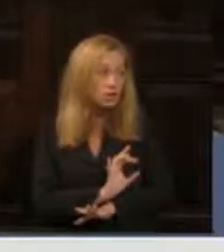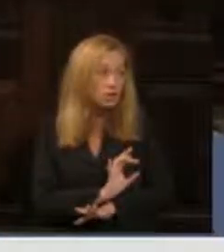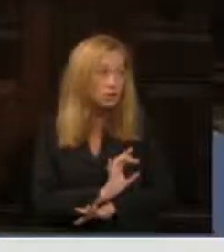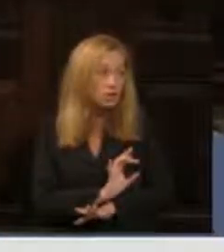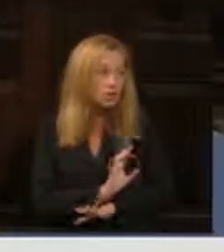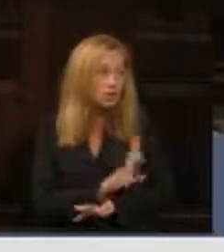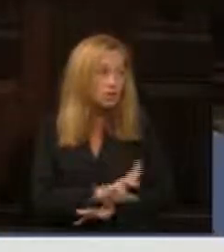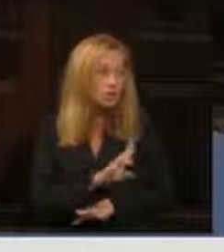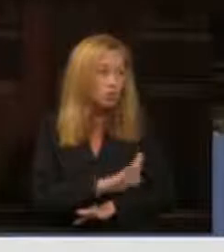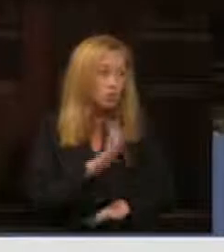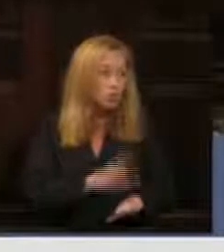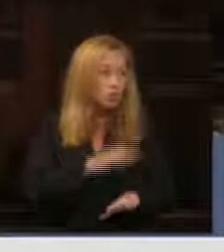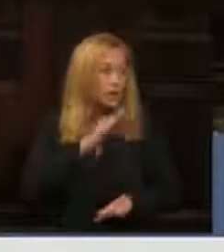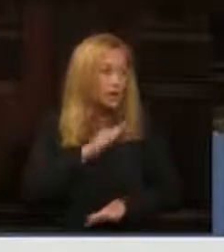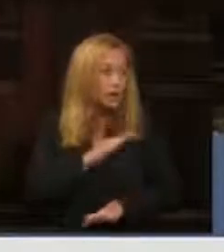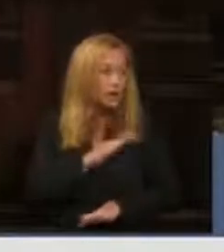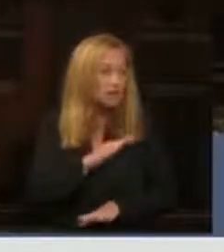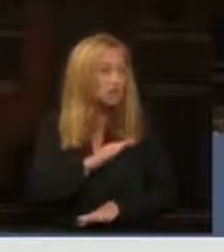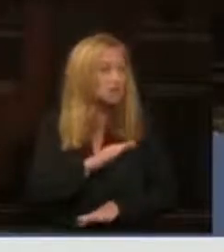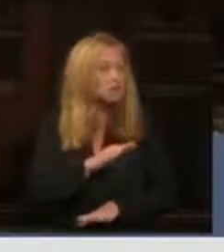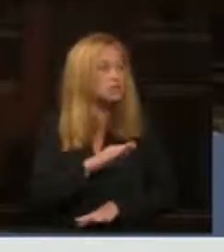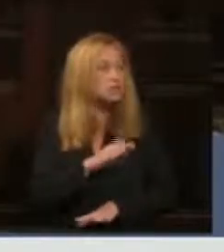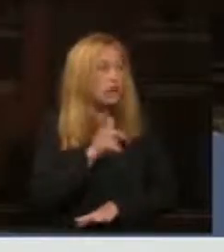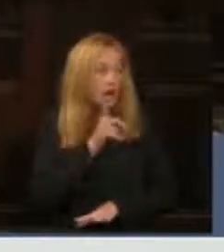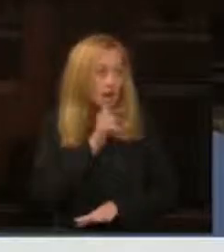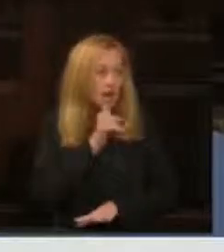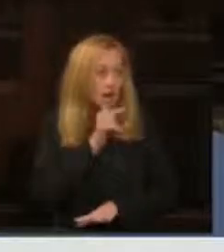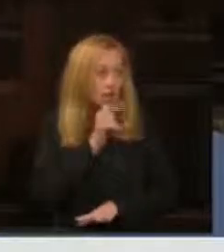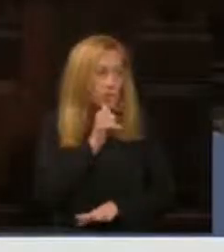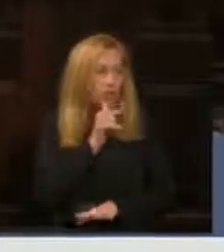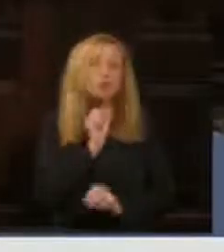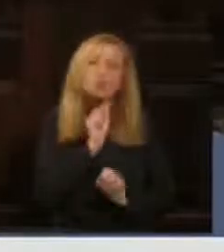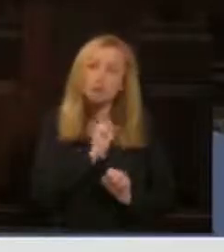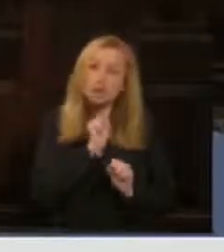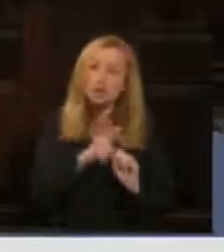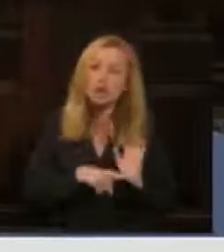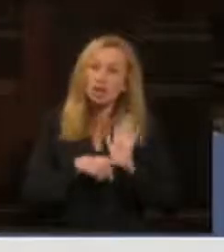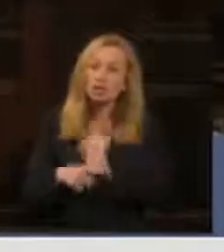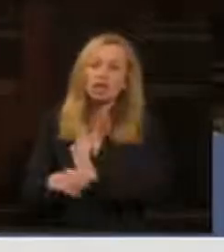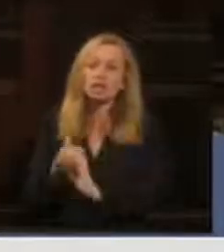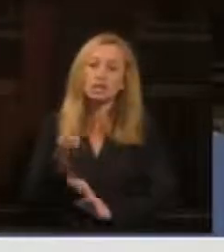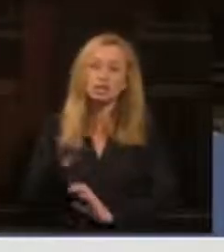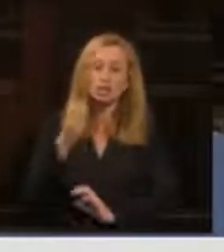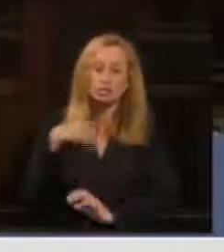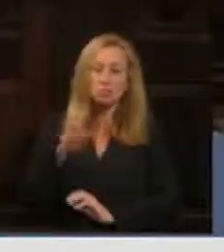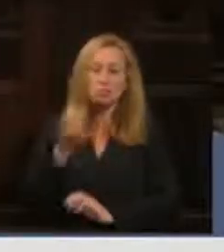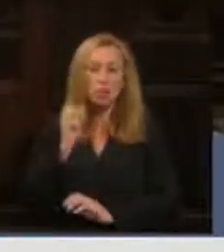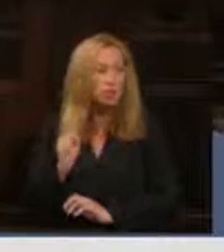consome água que daria para atender 6 milhões e 100 mil pessoas.